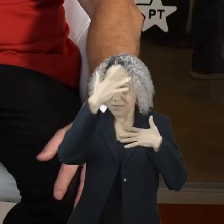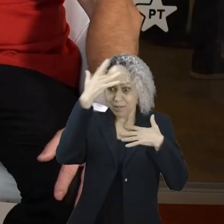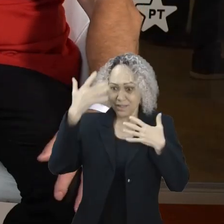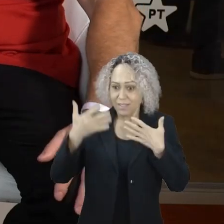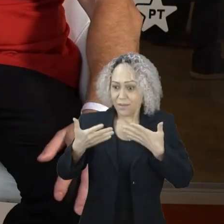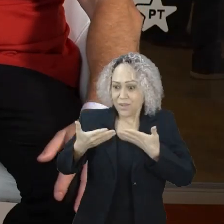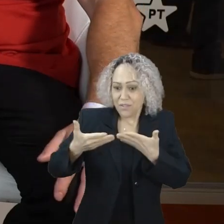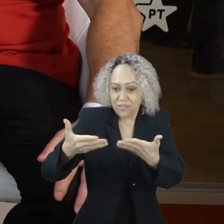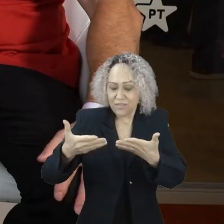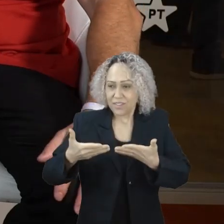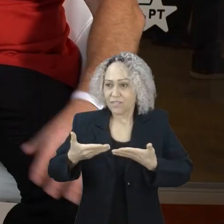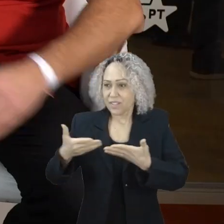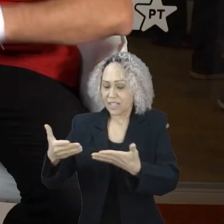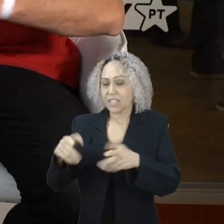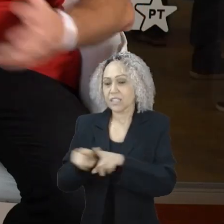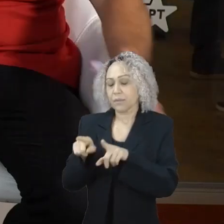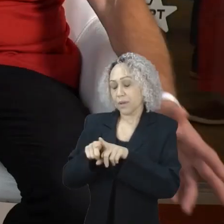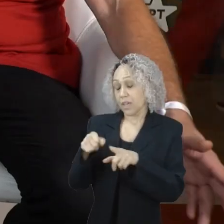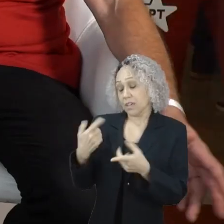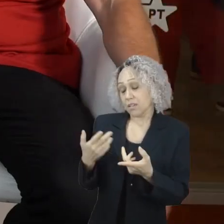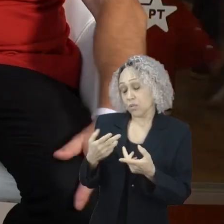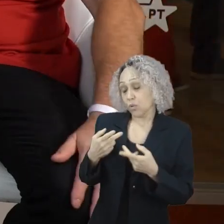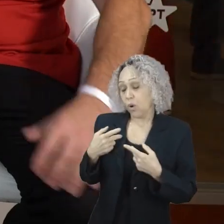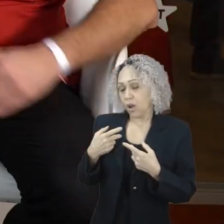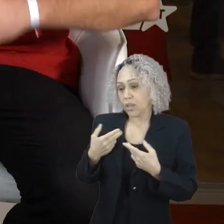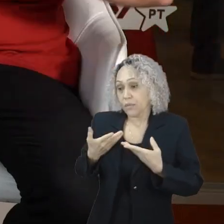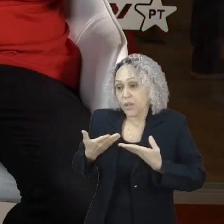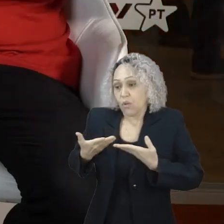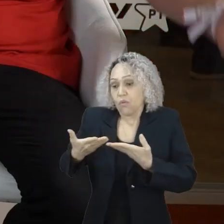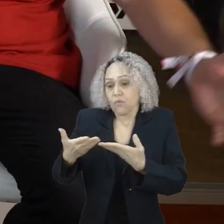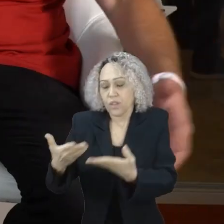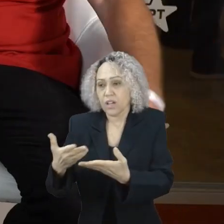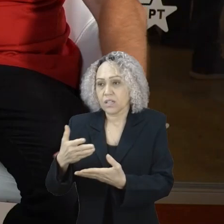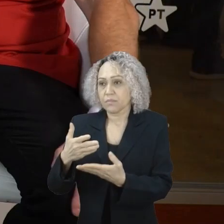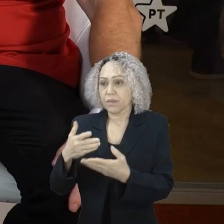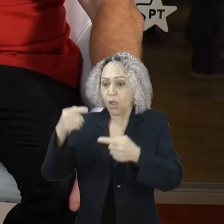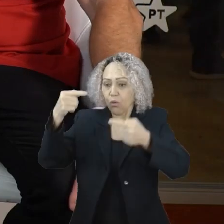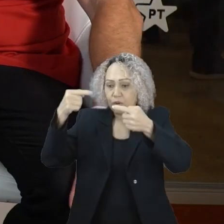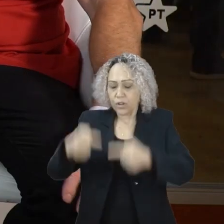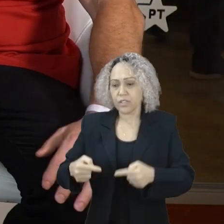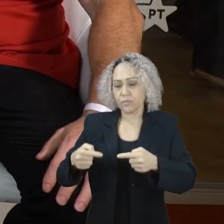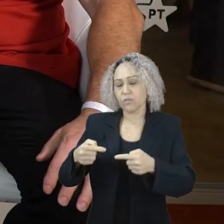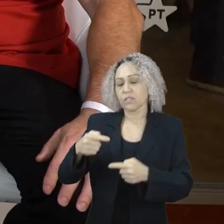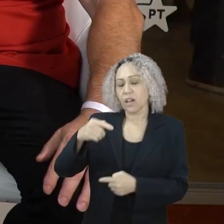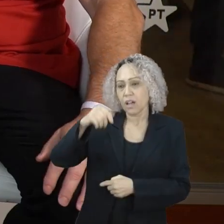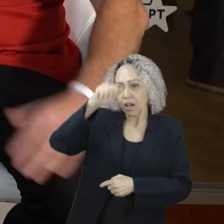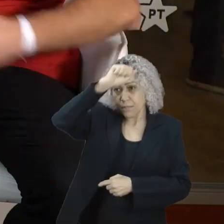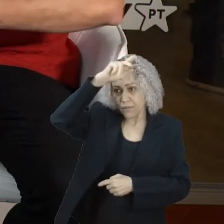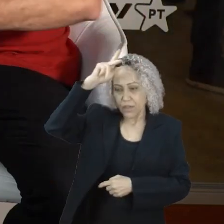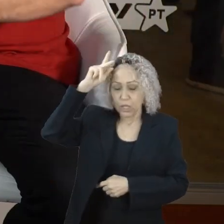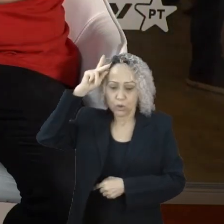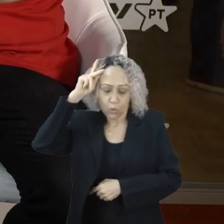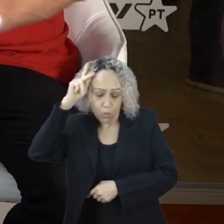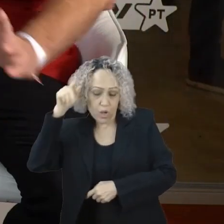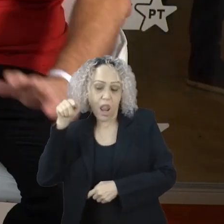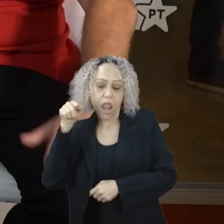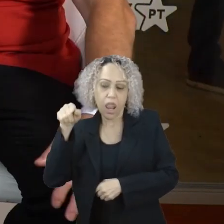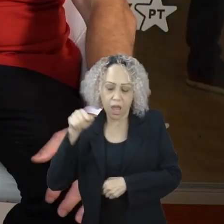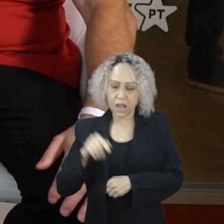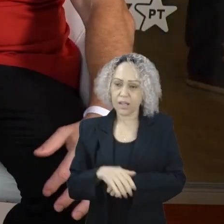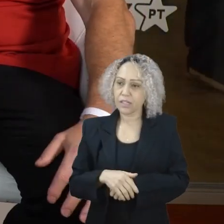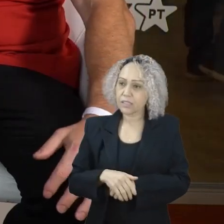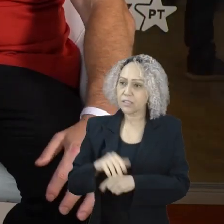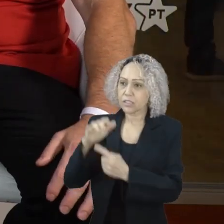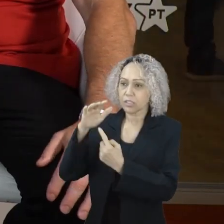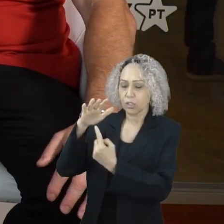disputar a prefeitura de Curitiba. Eu já fui prefeito 2 vezes, né, tenho a minha trajetória política ligada ao municipalismo, né, na